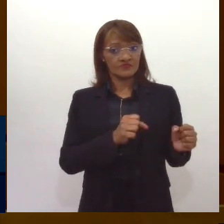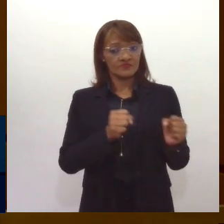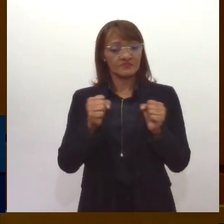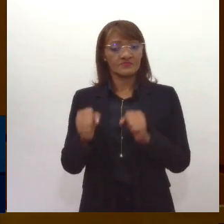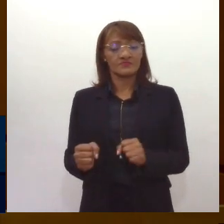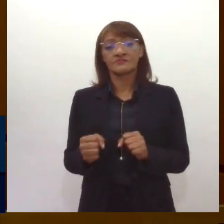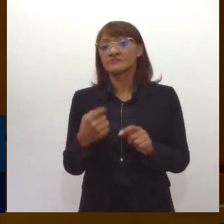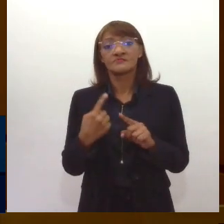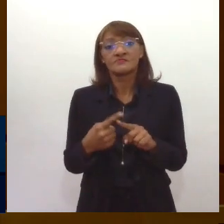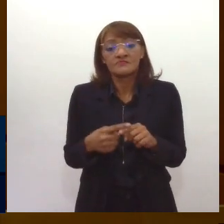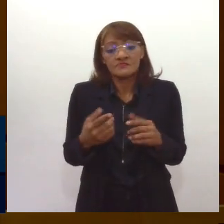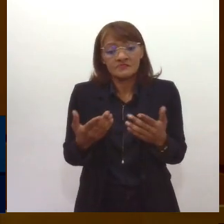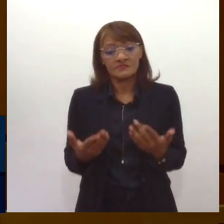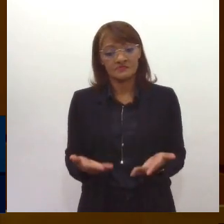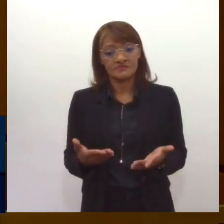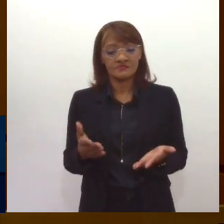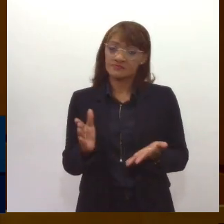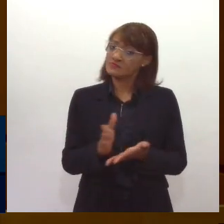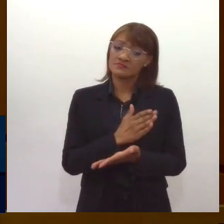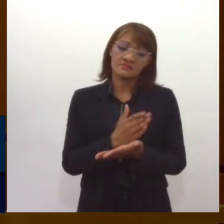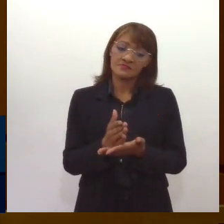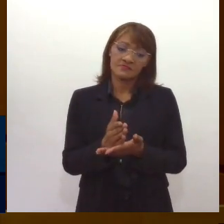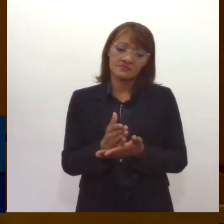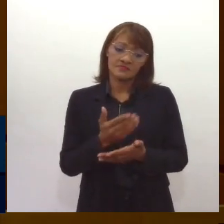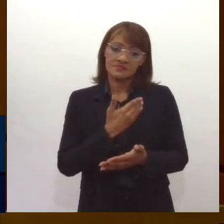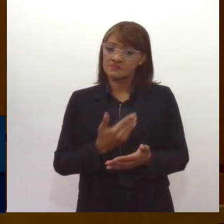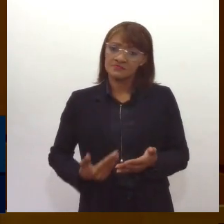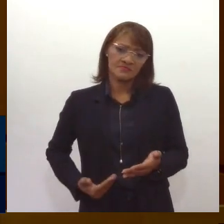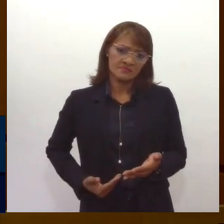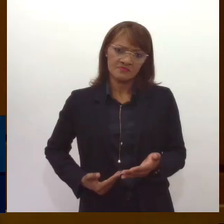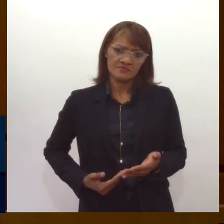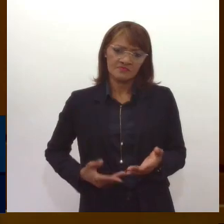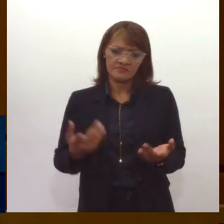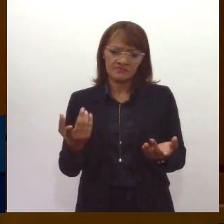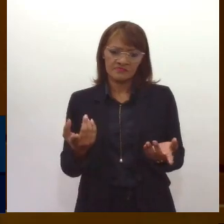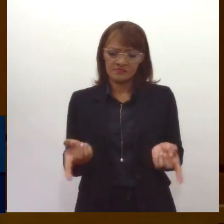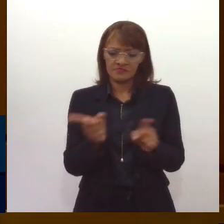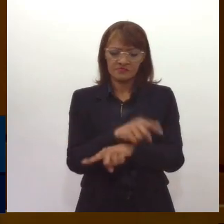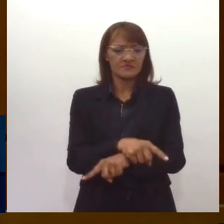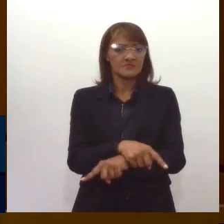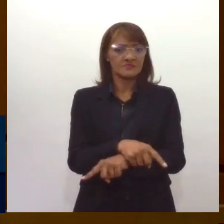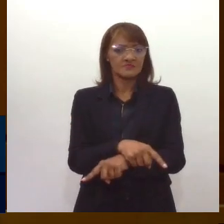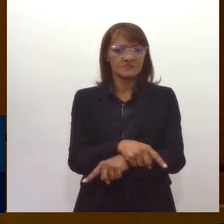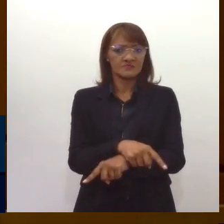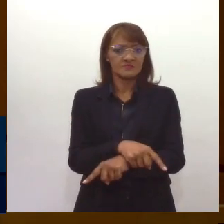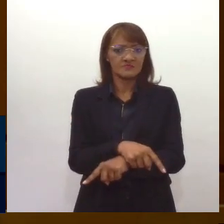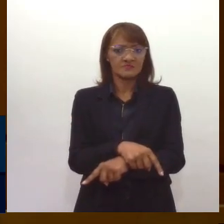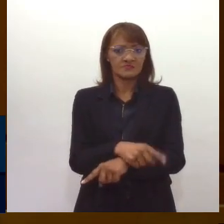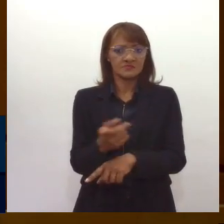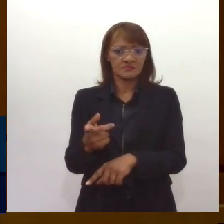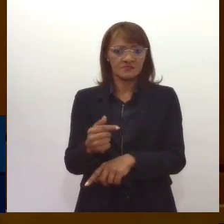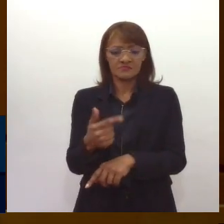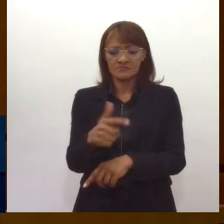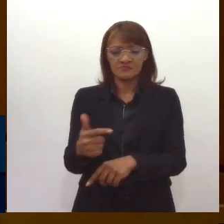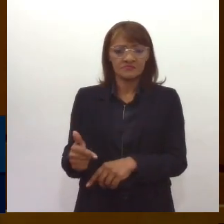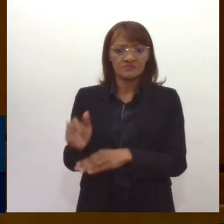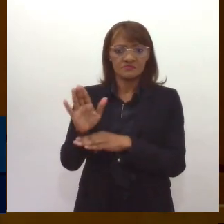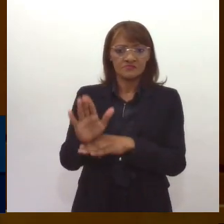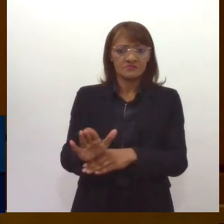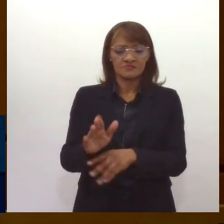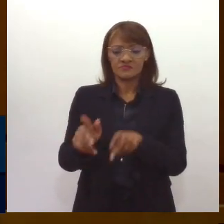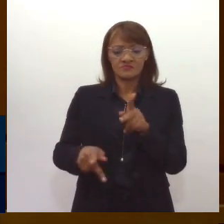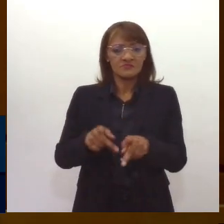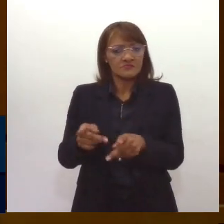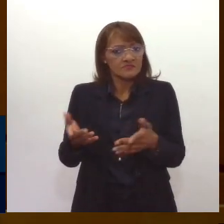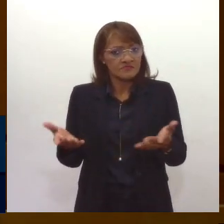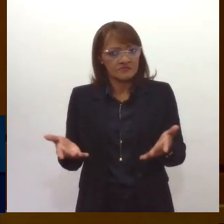governos, eles vão de encontro às pessoas mais vulnerabilizadas, vai de encontro, e o pior de tudo, né, usa